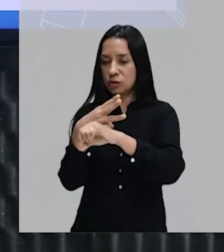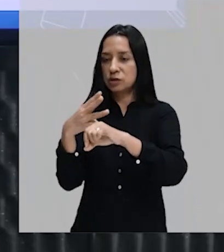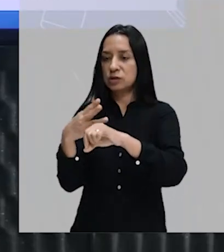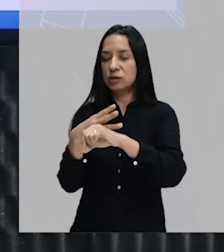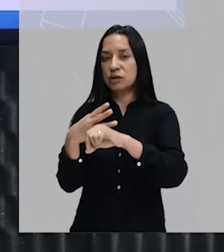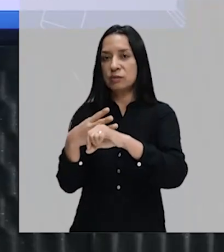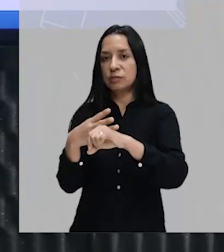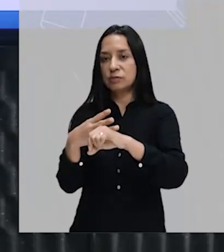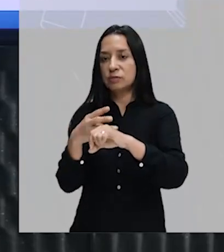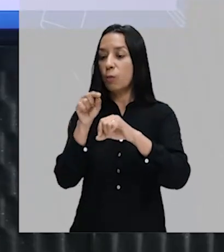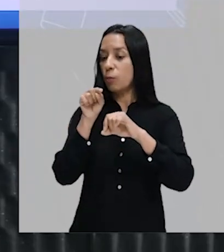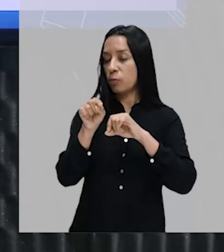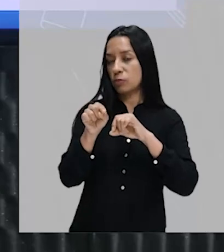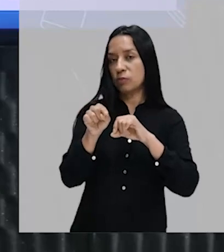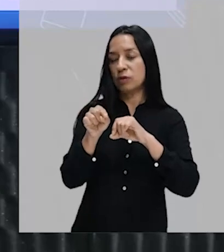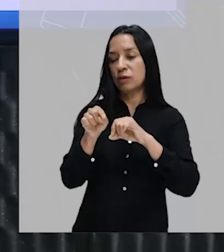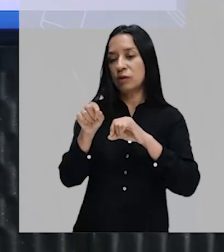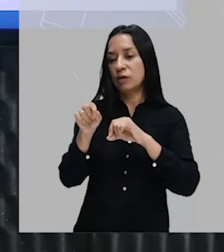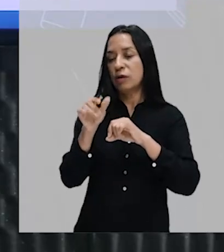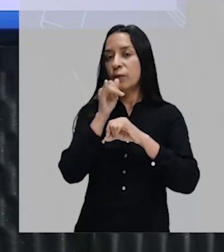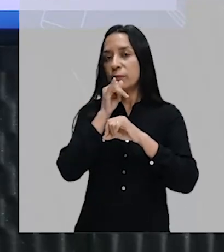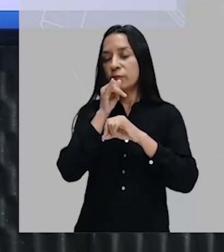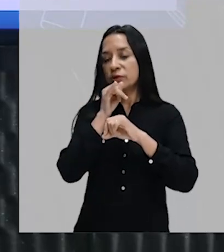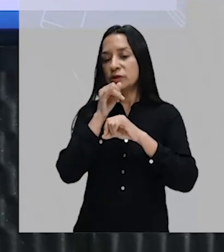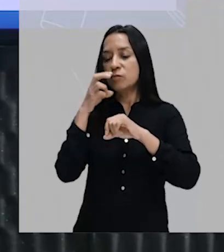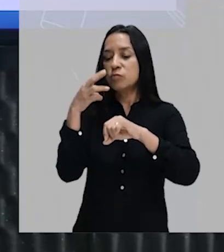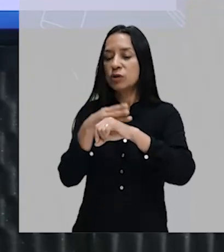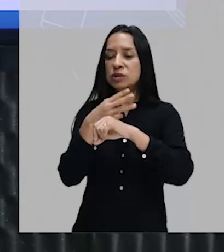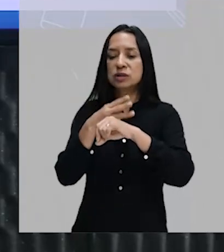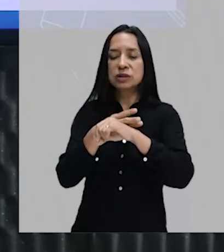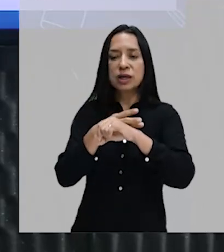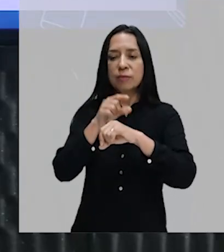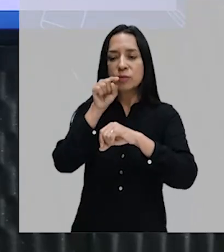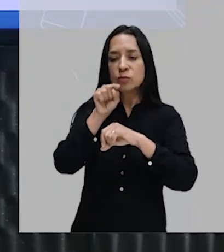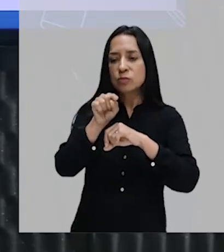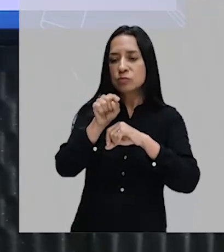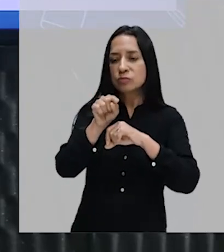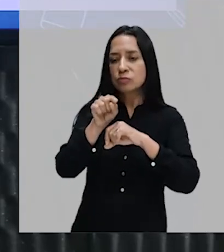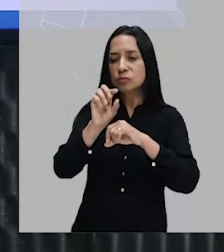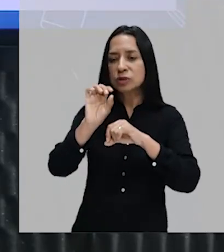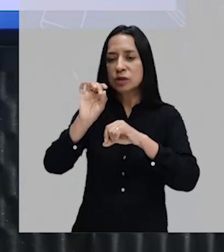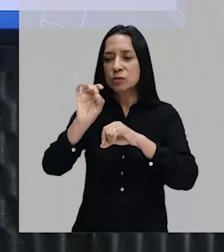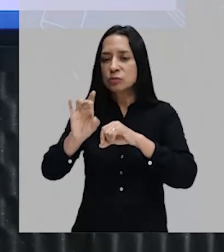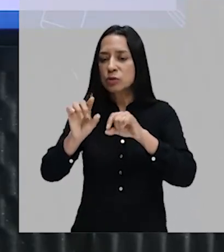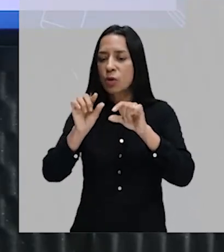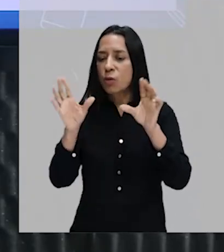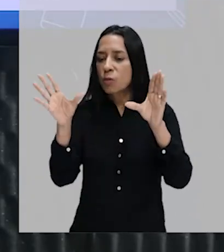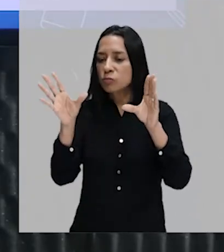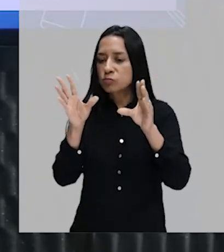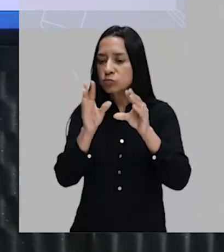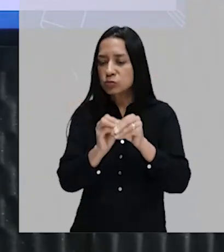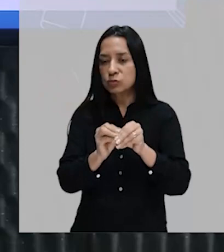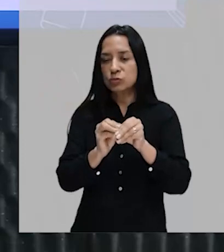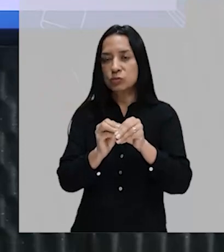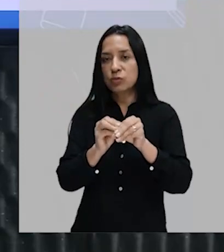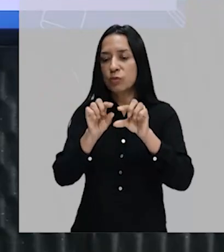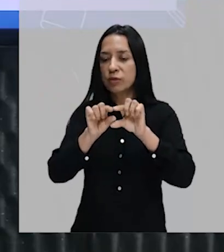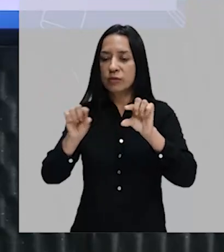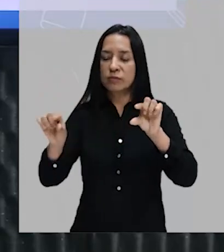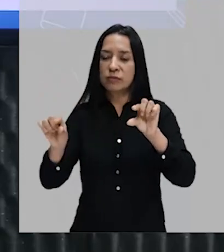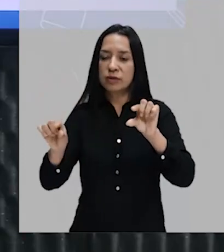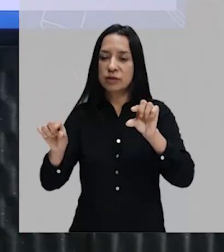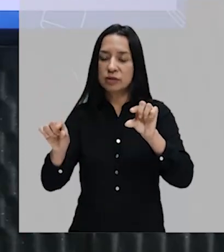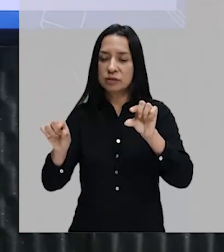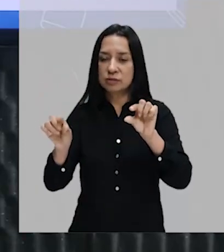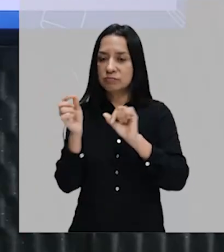não pontuar, tá? Ou então suprime a frase todinha e bota só uma interrogação, por exemplo, né? Só reticências para dizer que tem